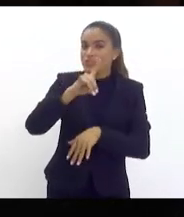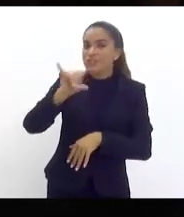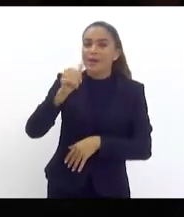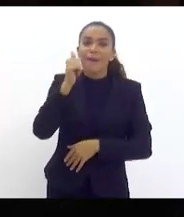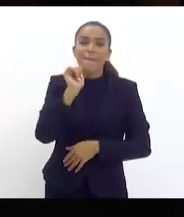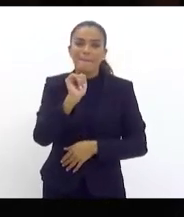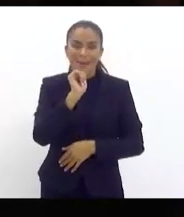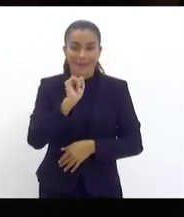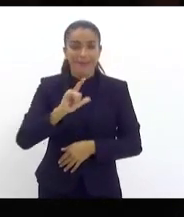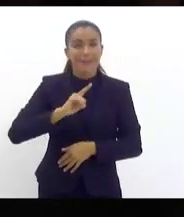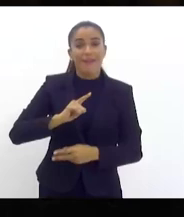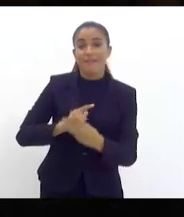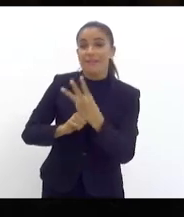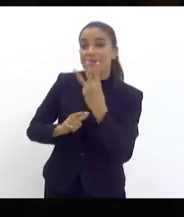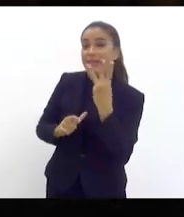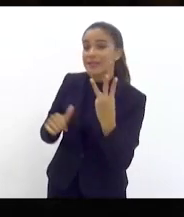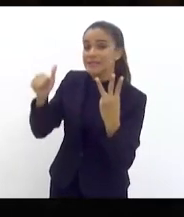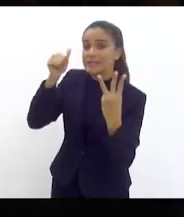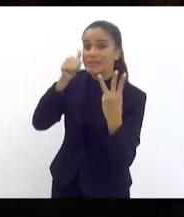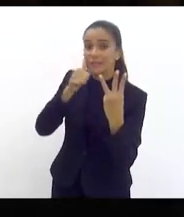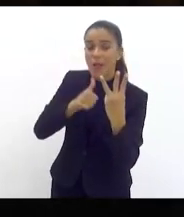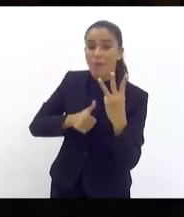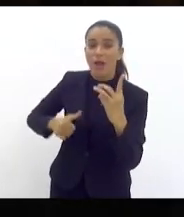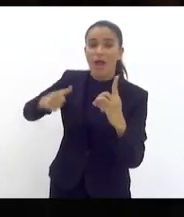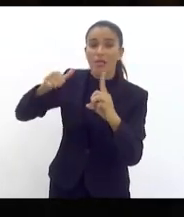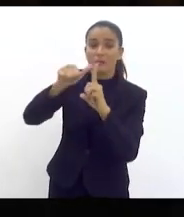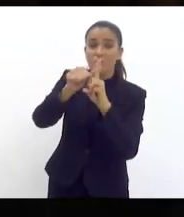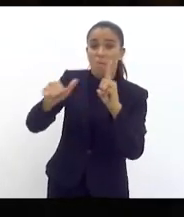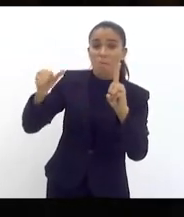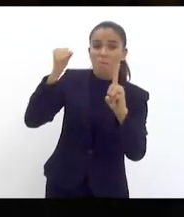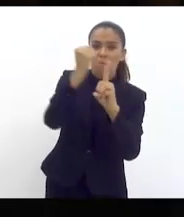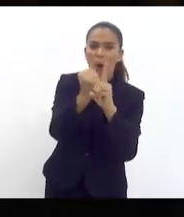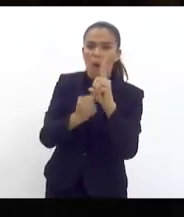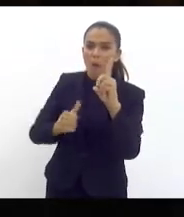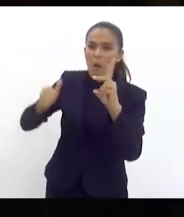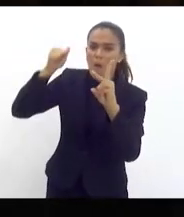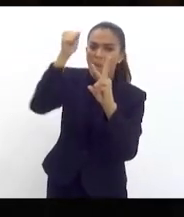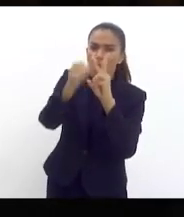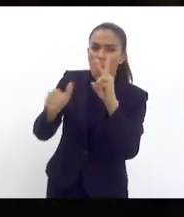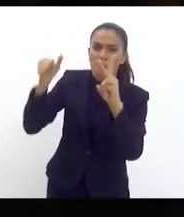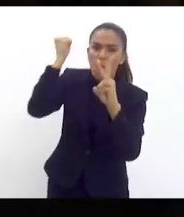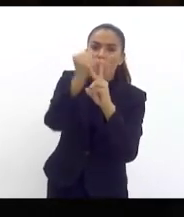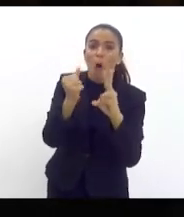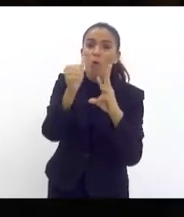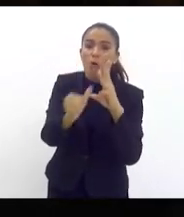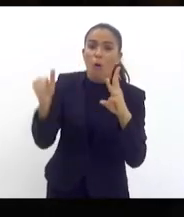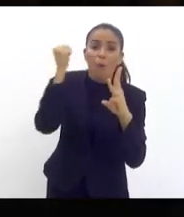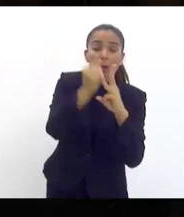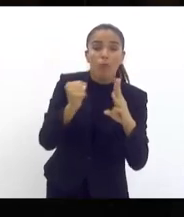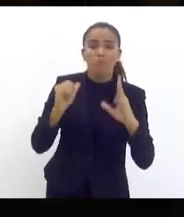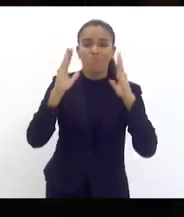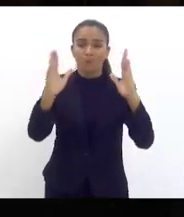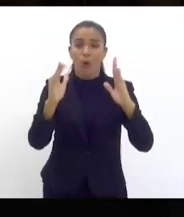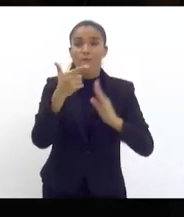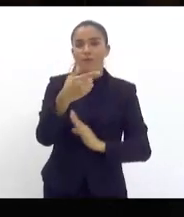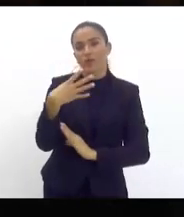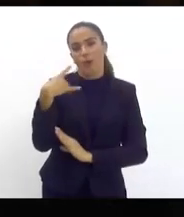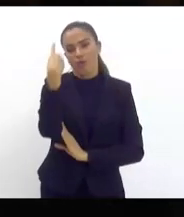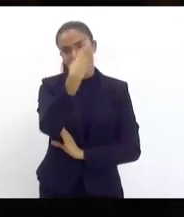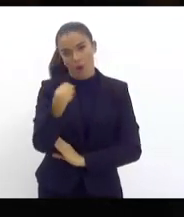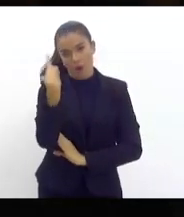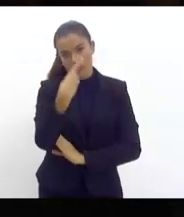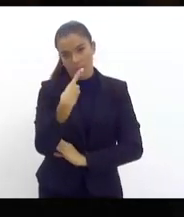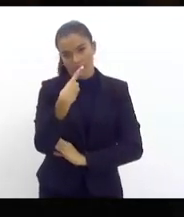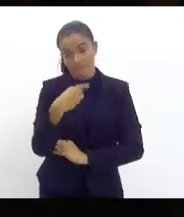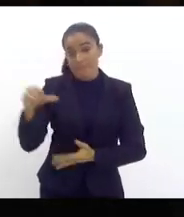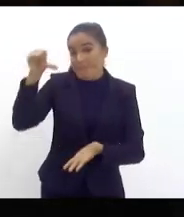a gente teve 3 mulheres assassinadas em menos de 24 horas na capital do Rio de